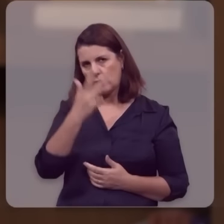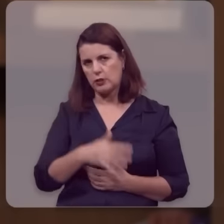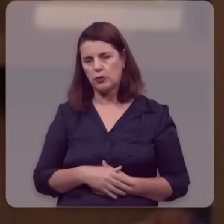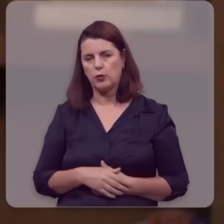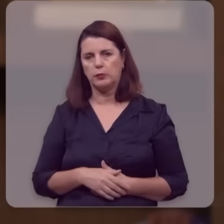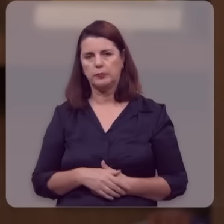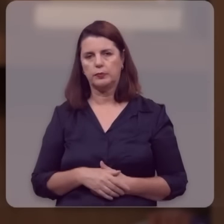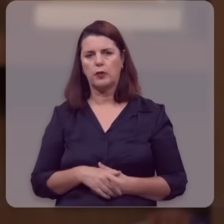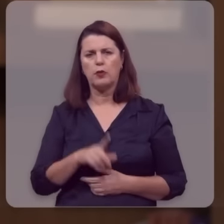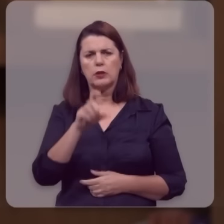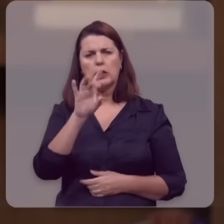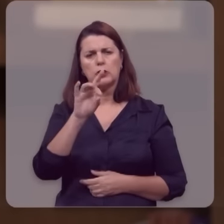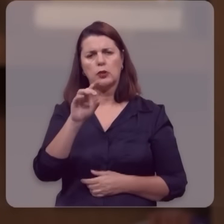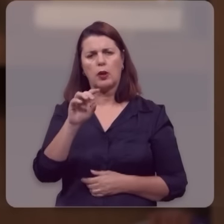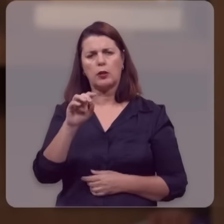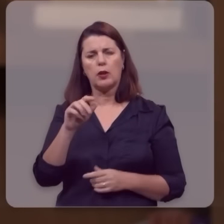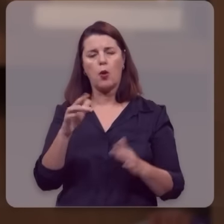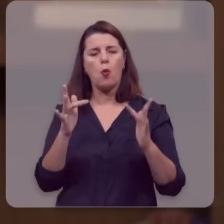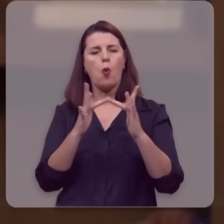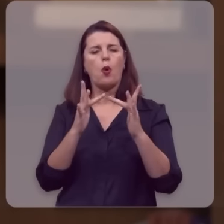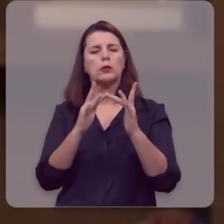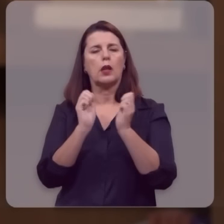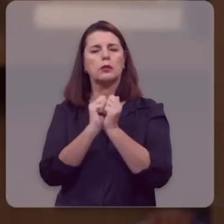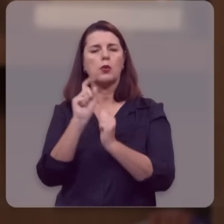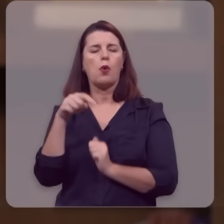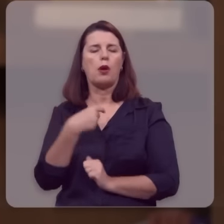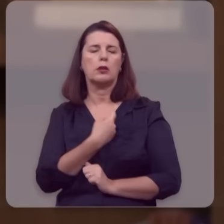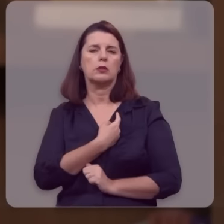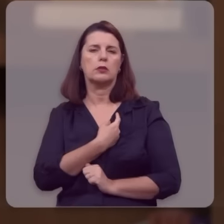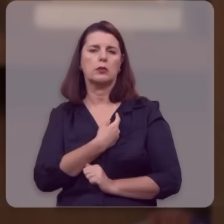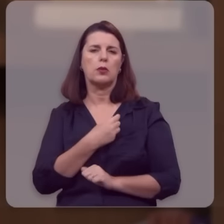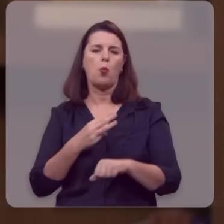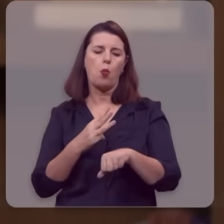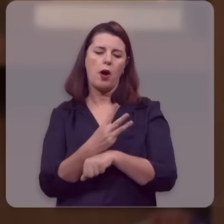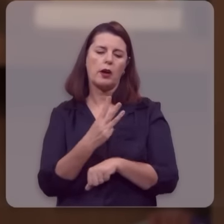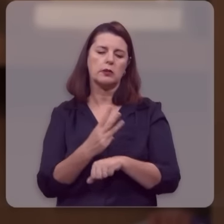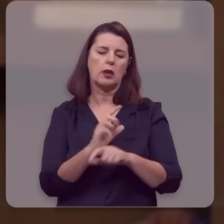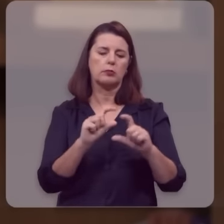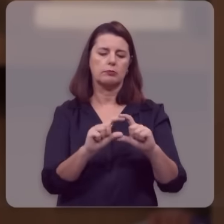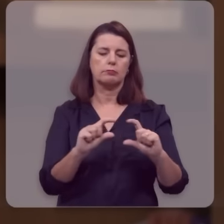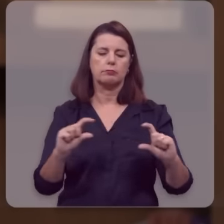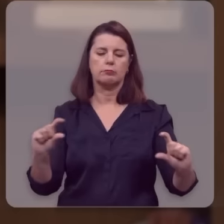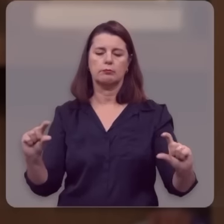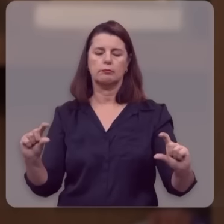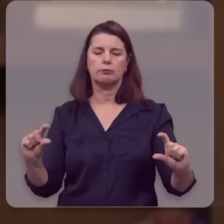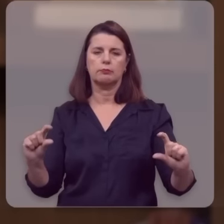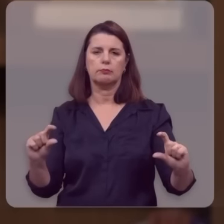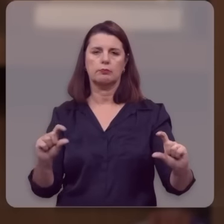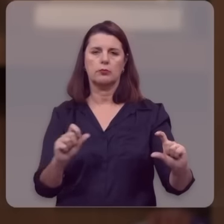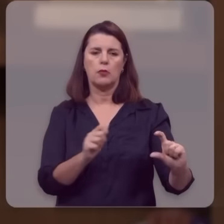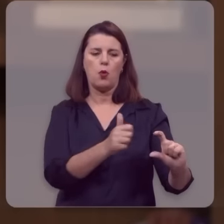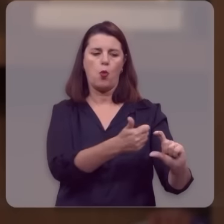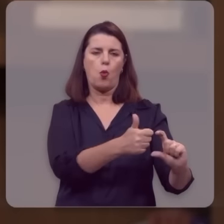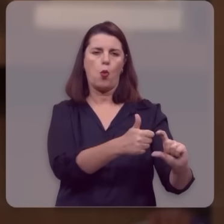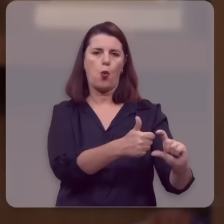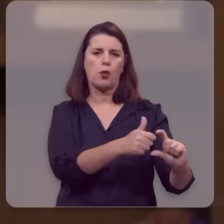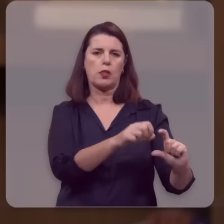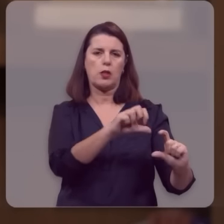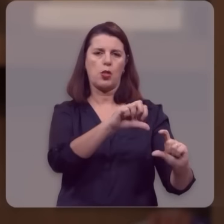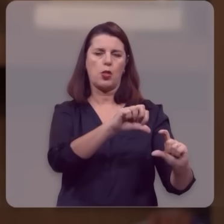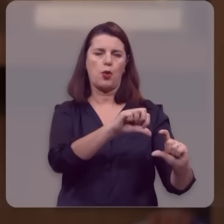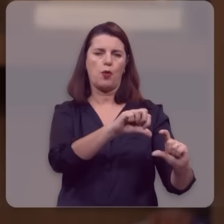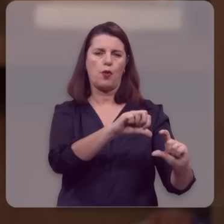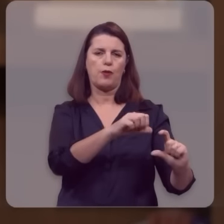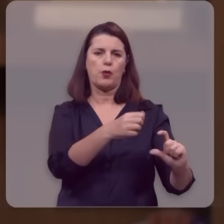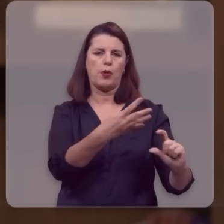de fazê-lo basta você entrar em contato conosco pelo WhatsApp que tá aparecendo o número aí na tela o código diária é o